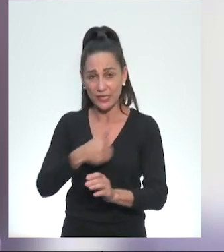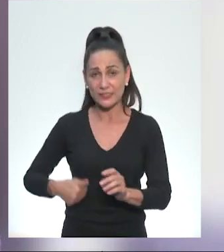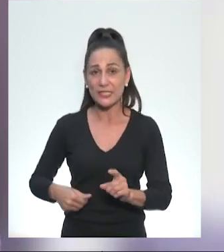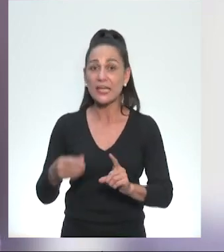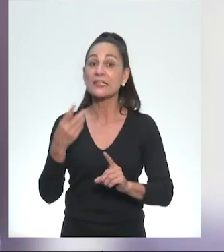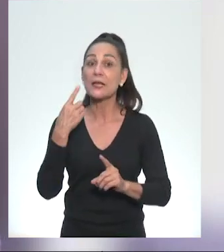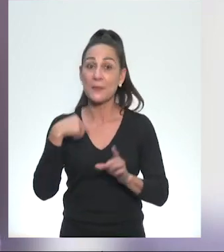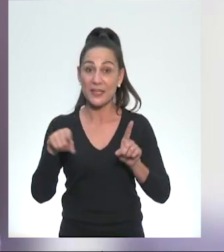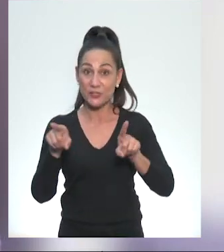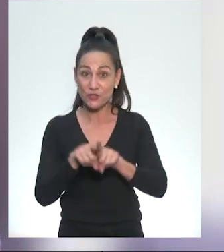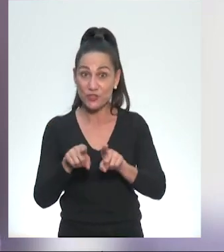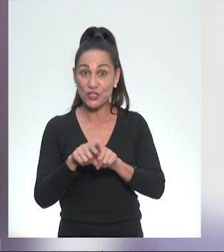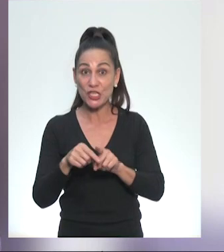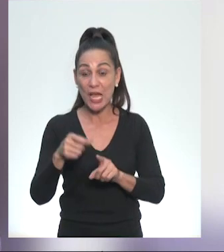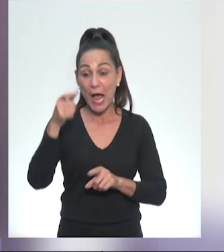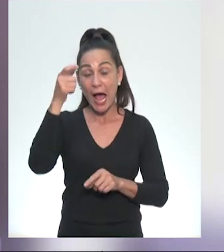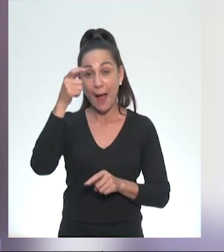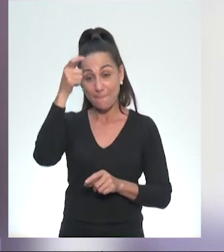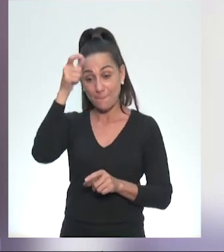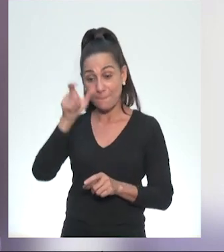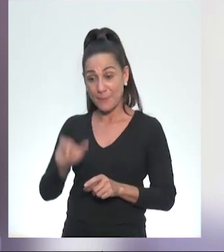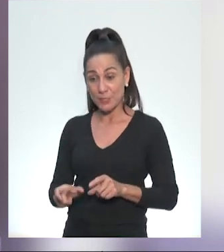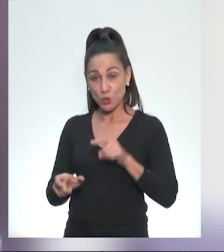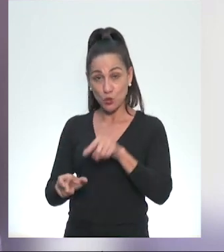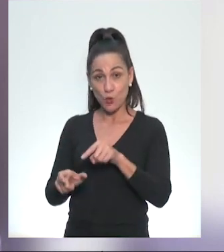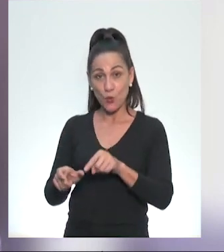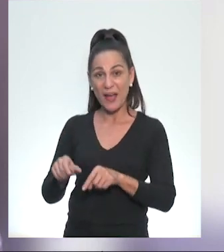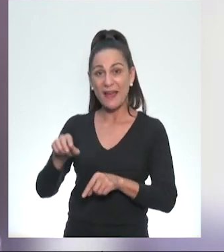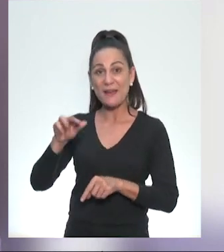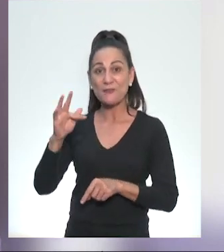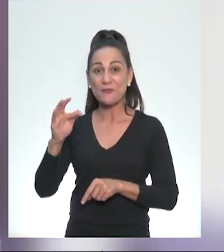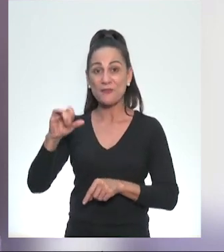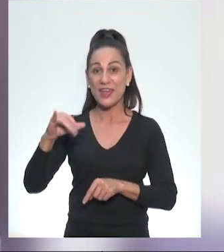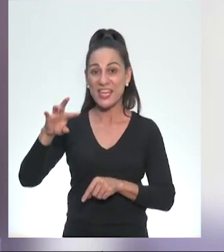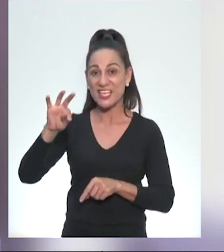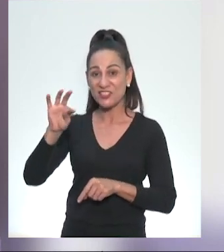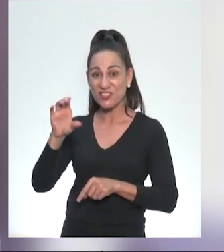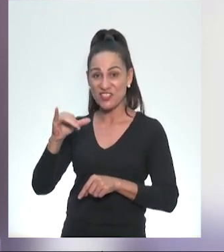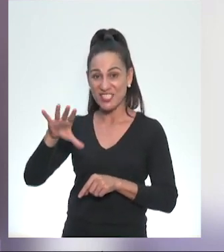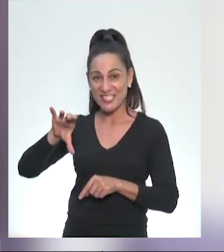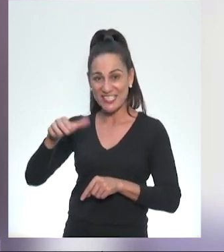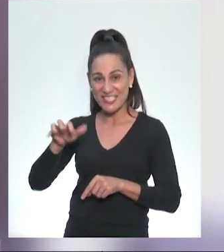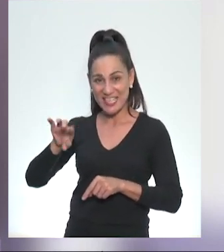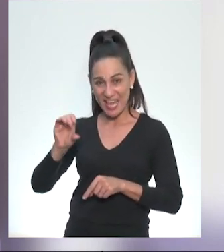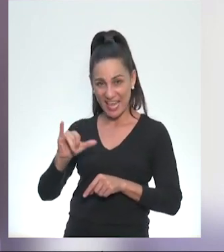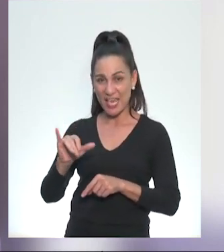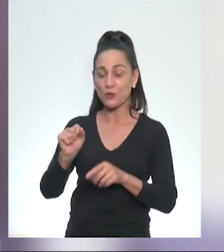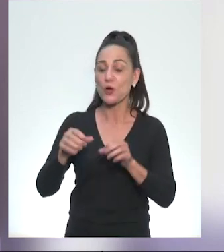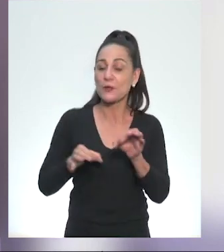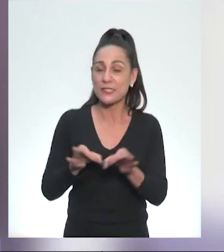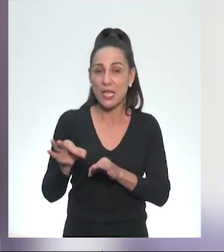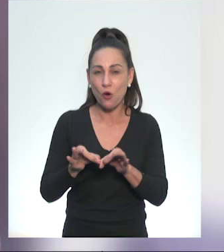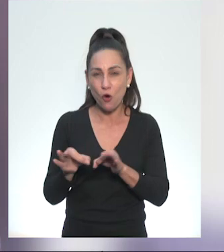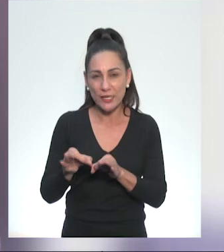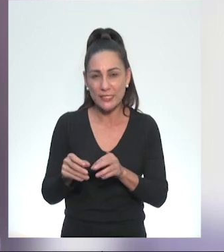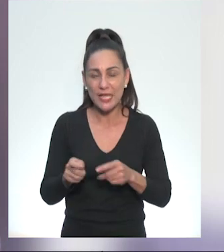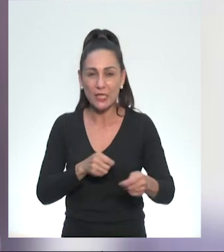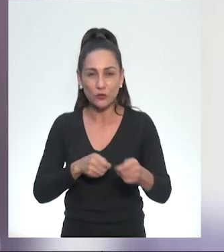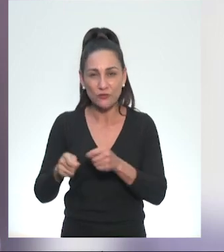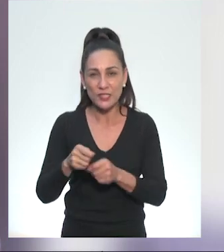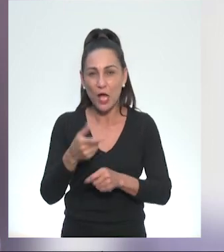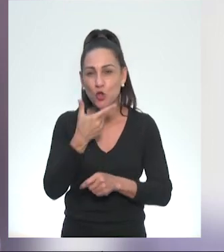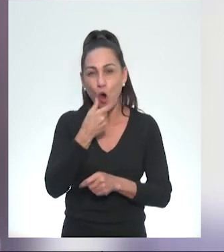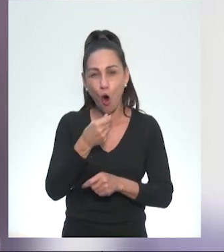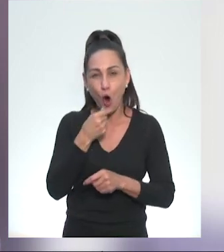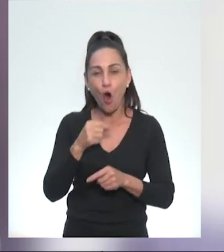de um feiticeiro, né? Então a gente tem esse mix. Bom, apesar de majoritariamente ser governado por homens, houve aí